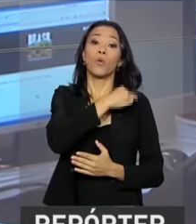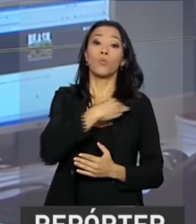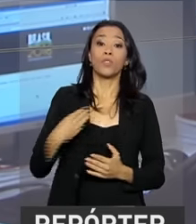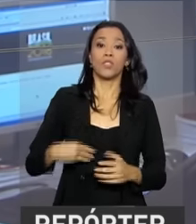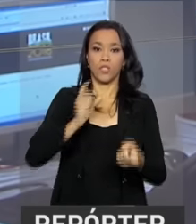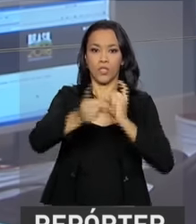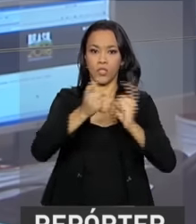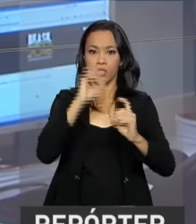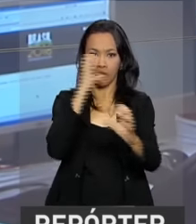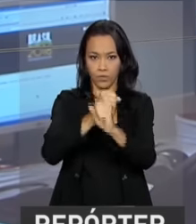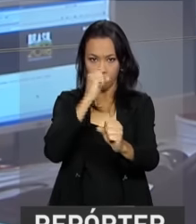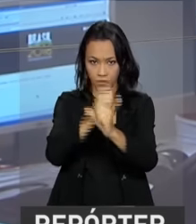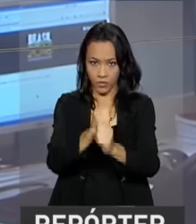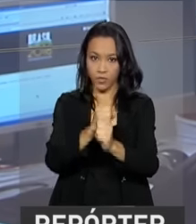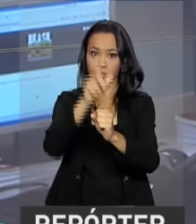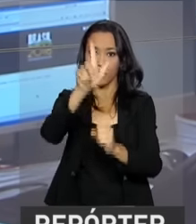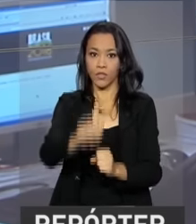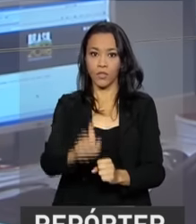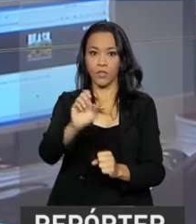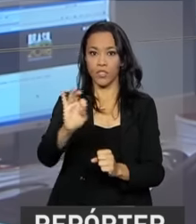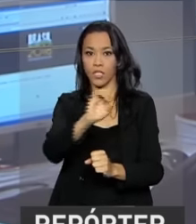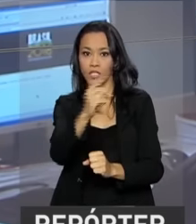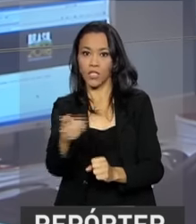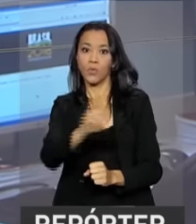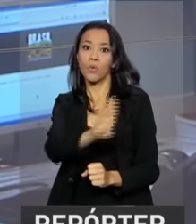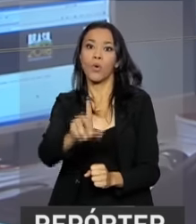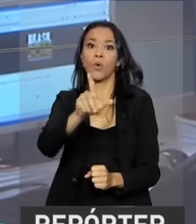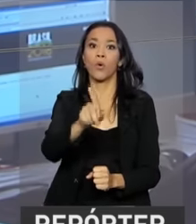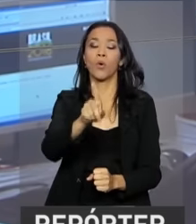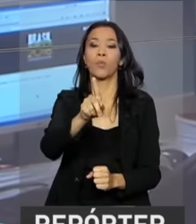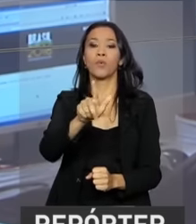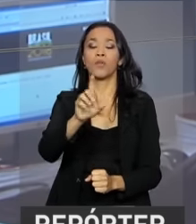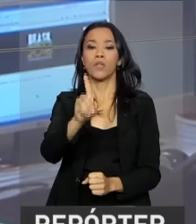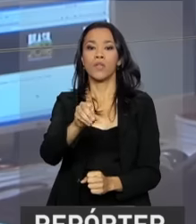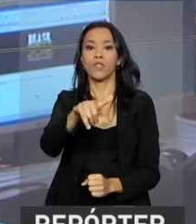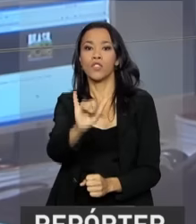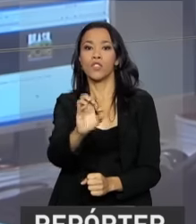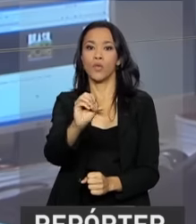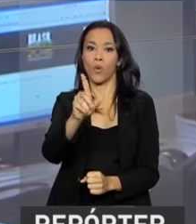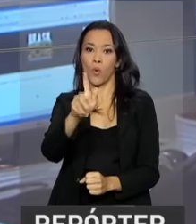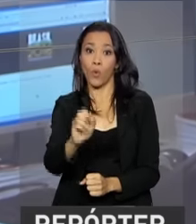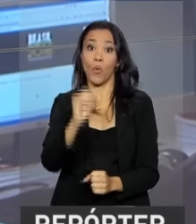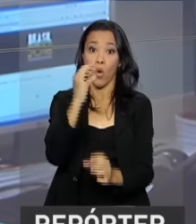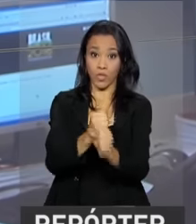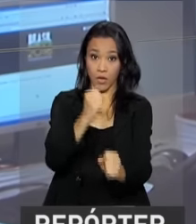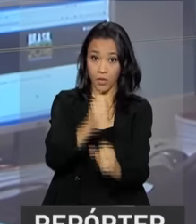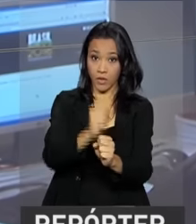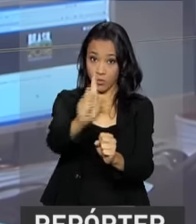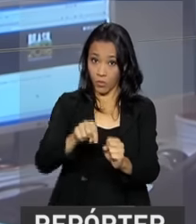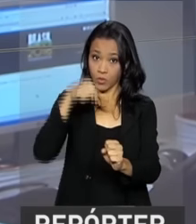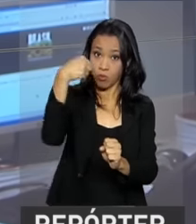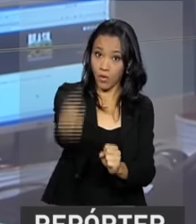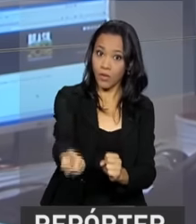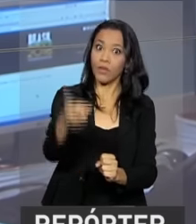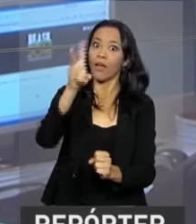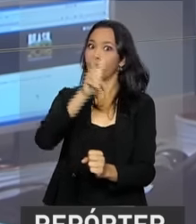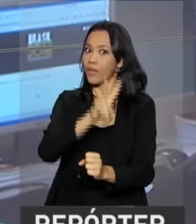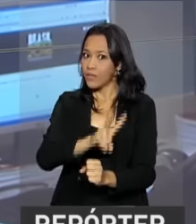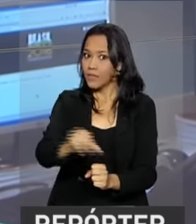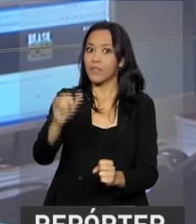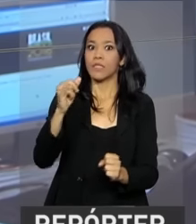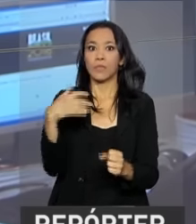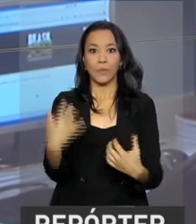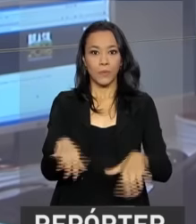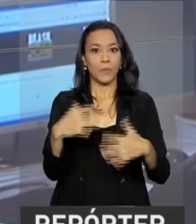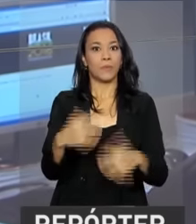Planejamento, Desenvolvimento e Gestão, Diogo Oliveira, acredita que o orçamento para o ano que vem vai marcar uma nova era para a gestão fiscal